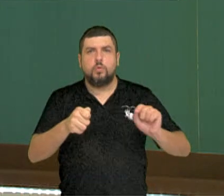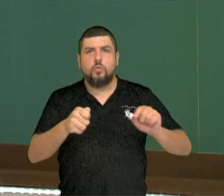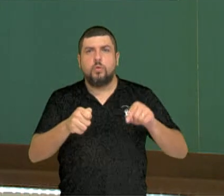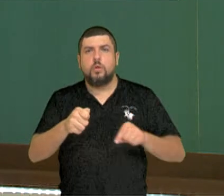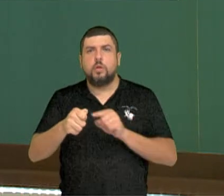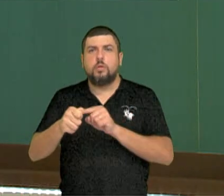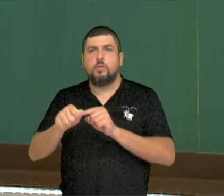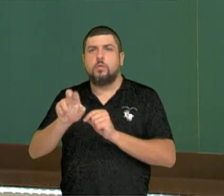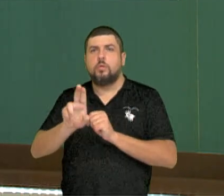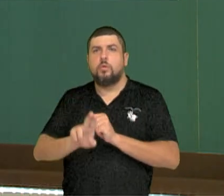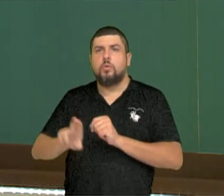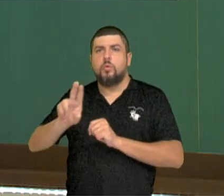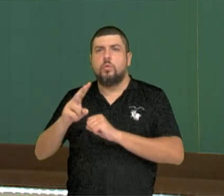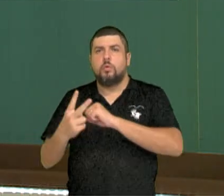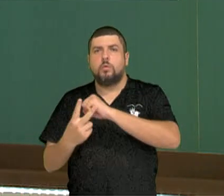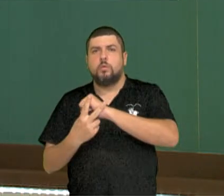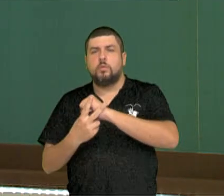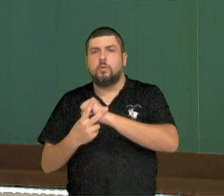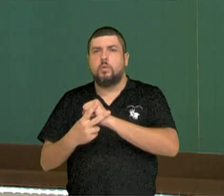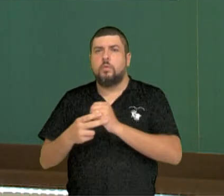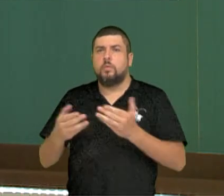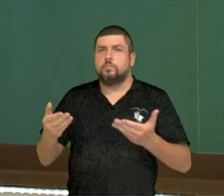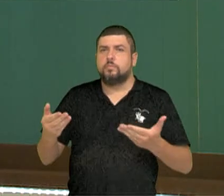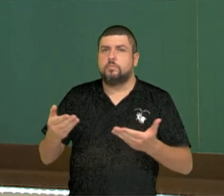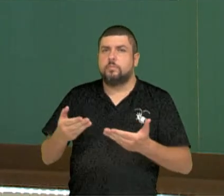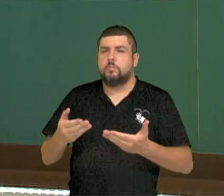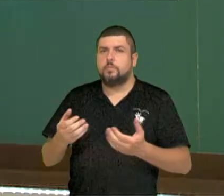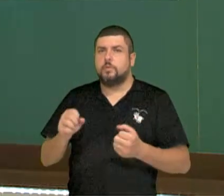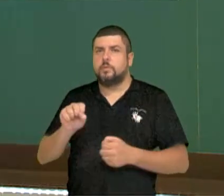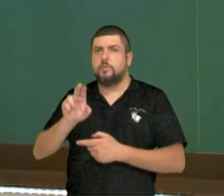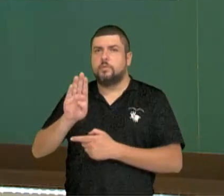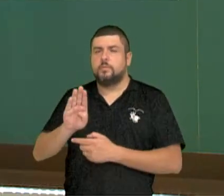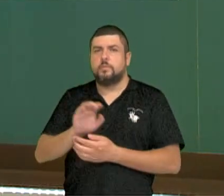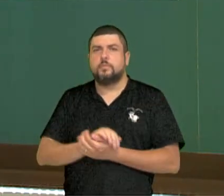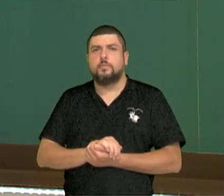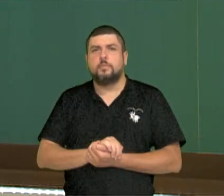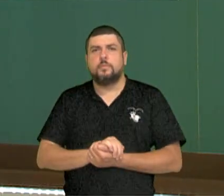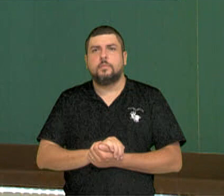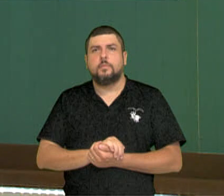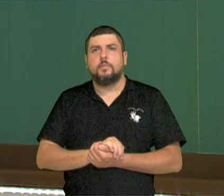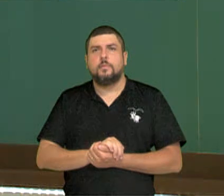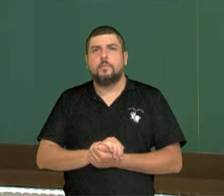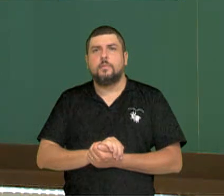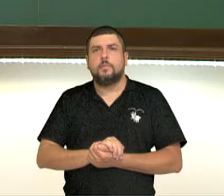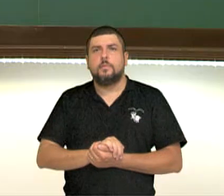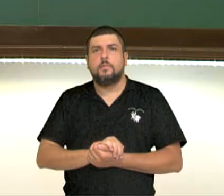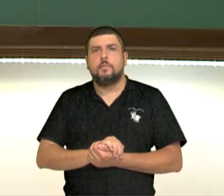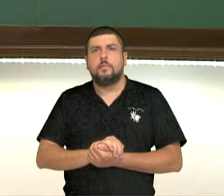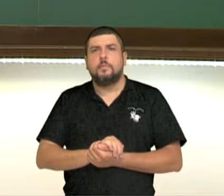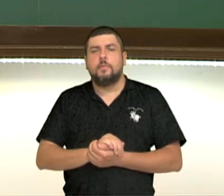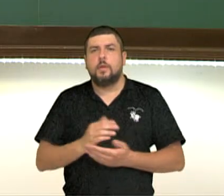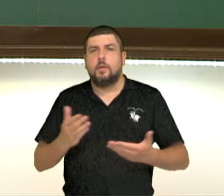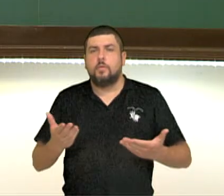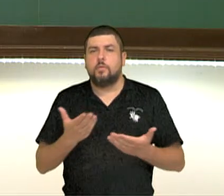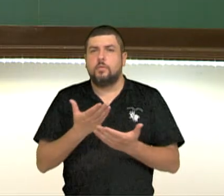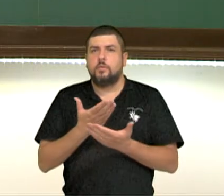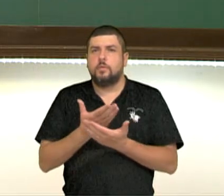do subjuntivo, certo? Então, nessa classe, nessa aula